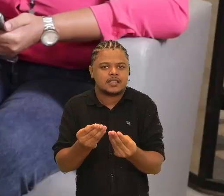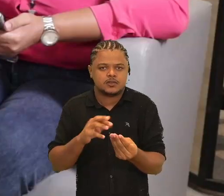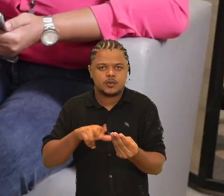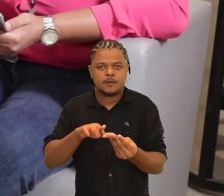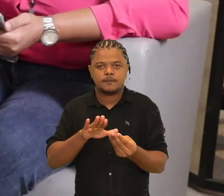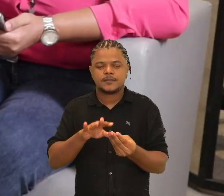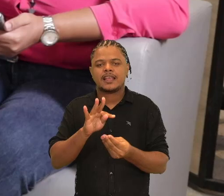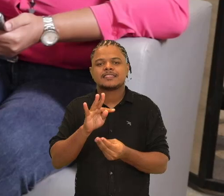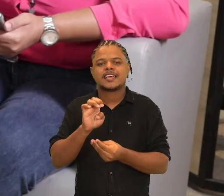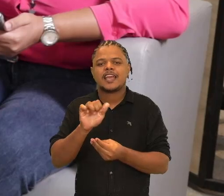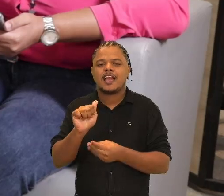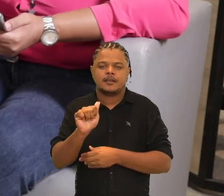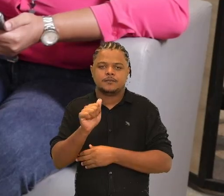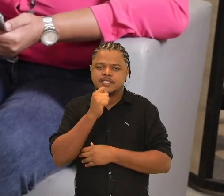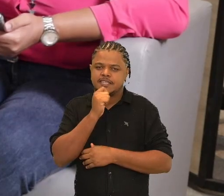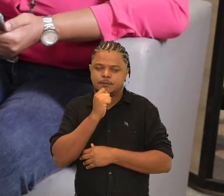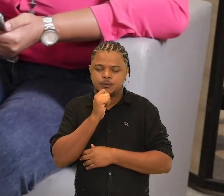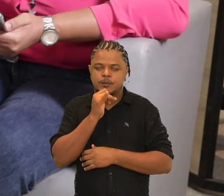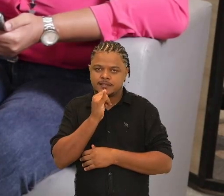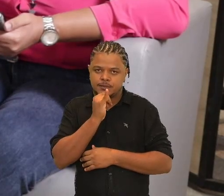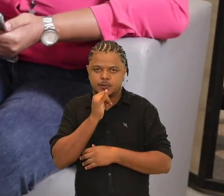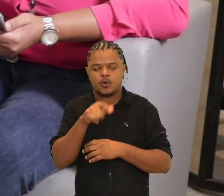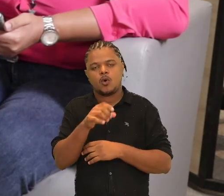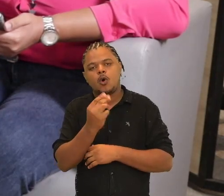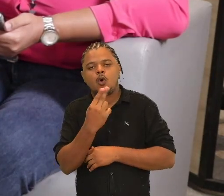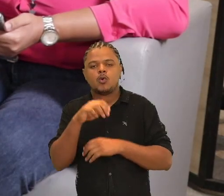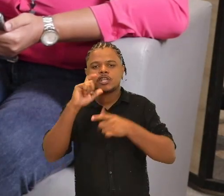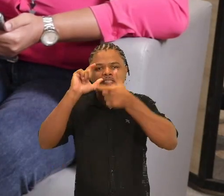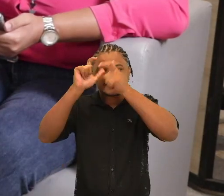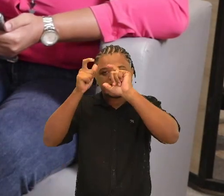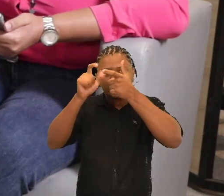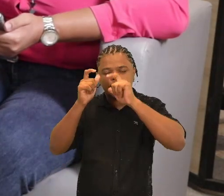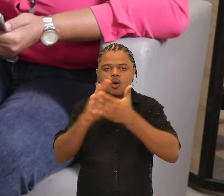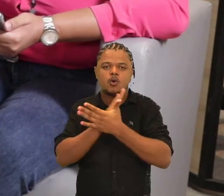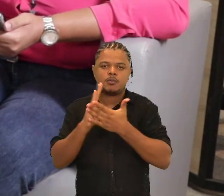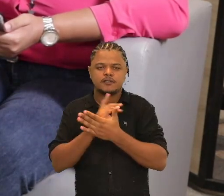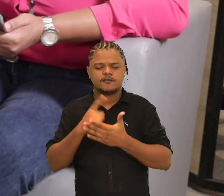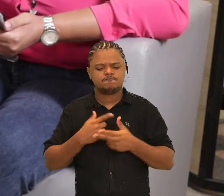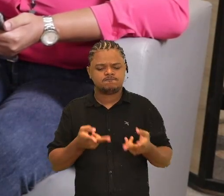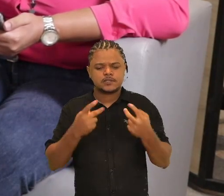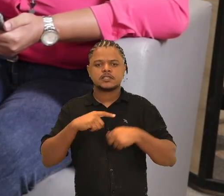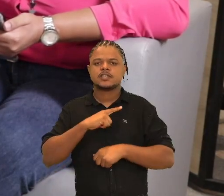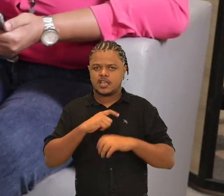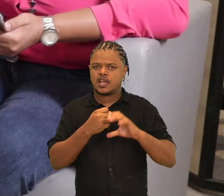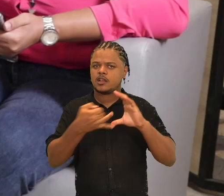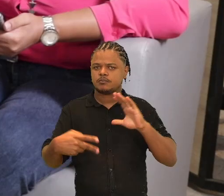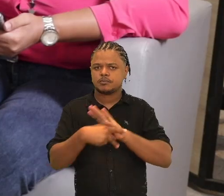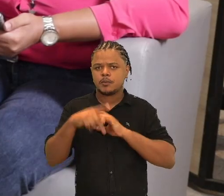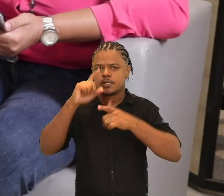exemplo, seja uma criança com síndrome, então, mesmo eu vendo que tem todas aquelas características de uma